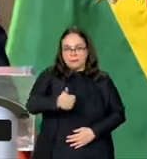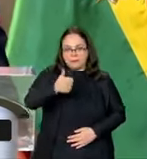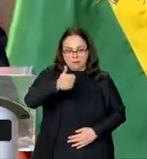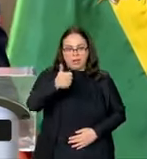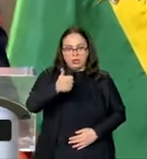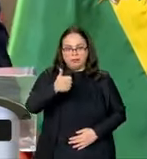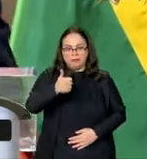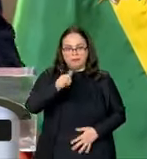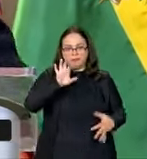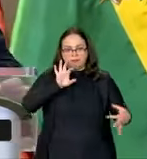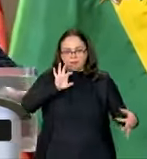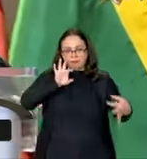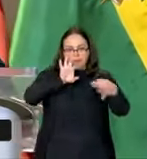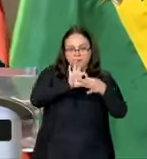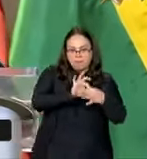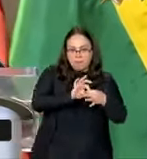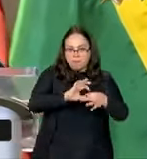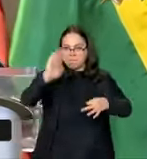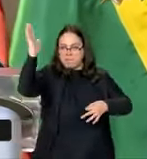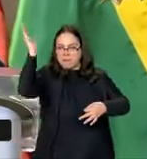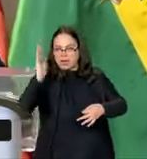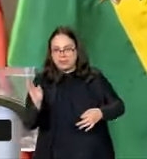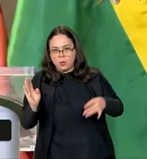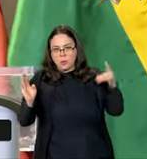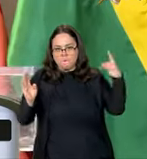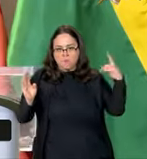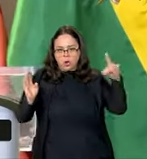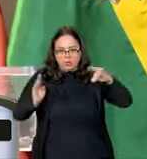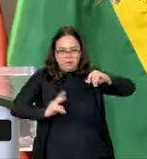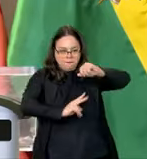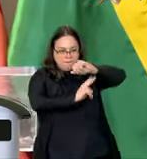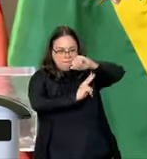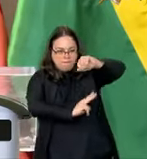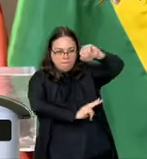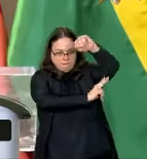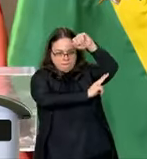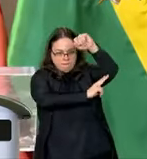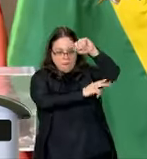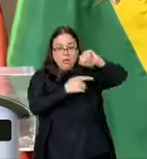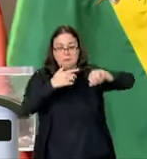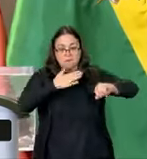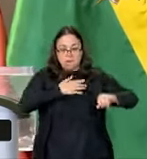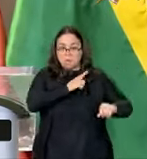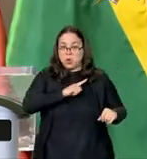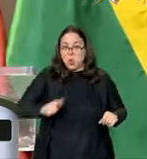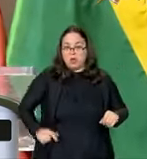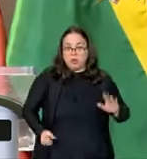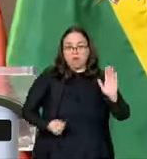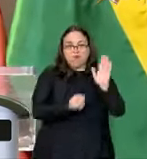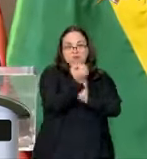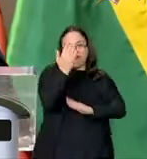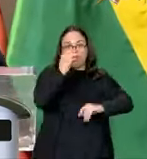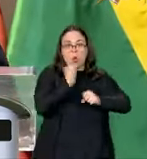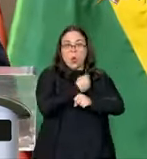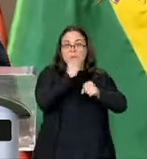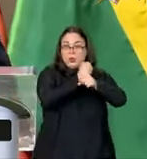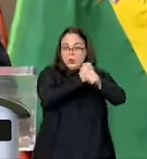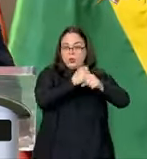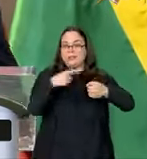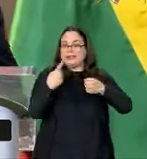entre Brasil e Bolívia foi construída no meu governo na cidade de